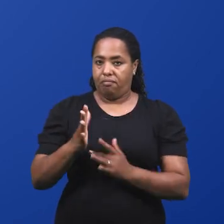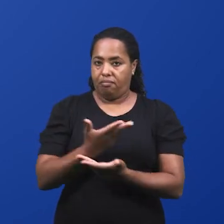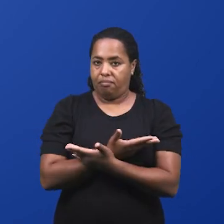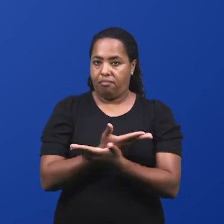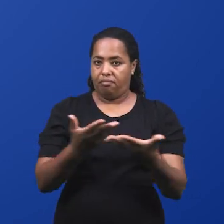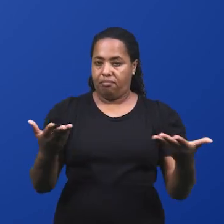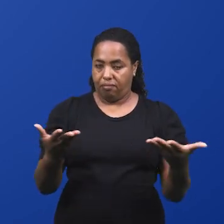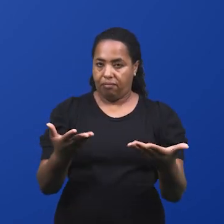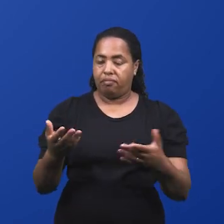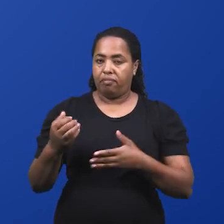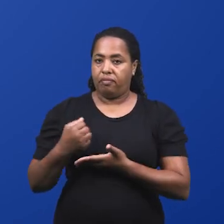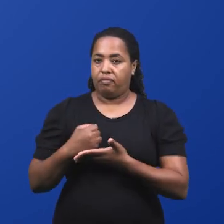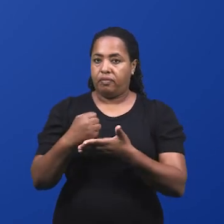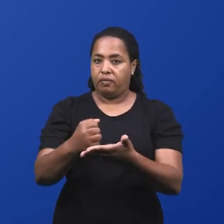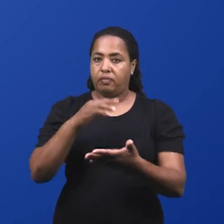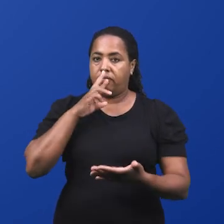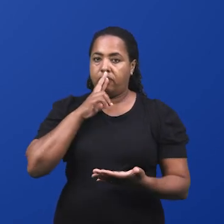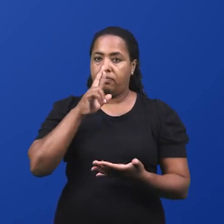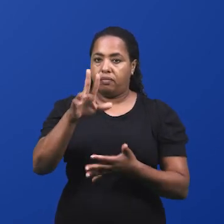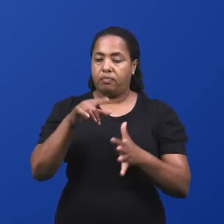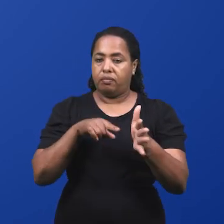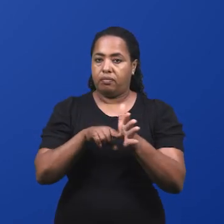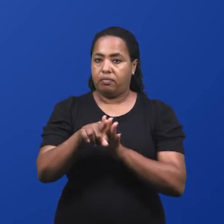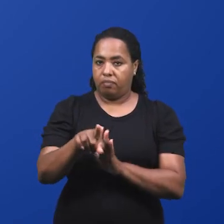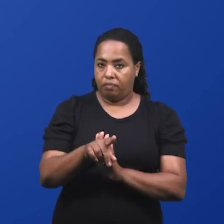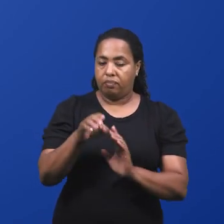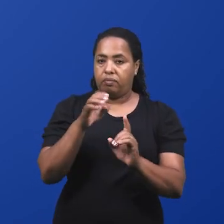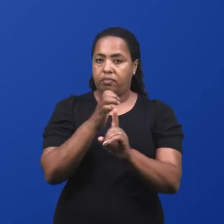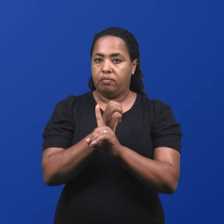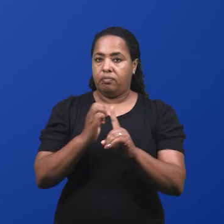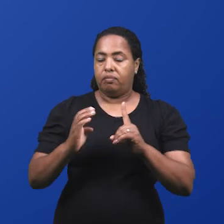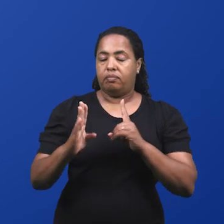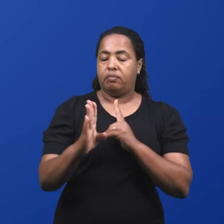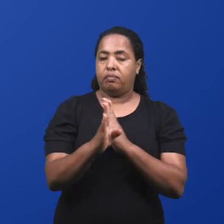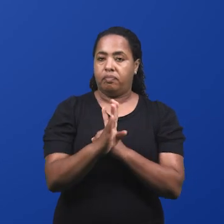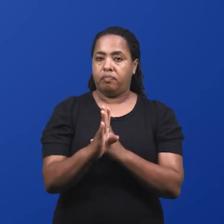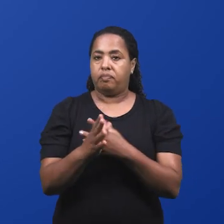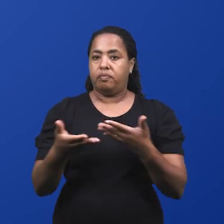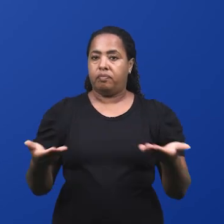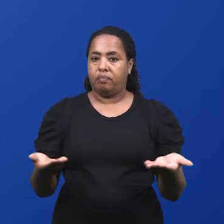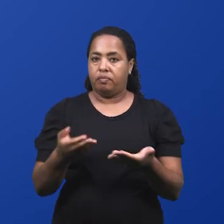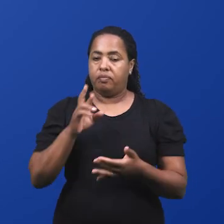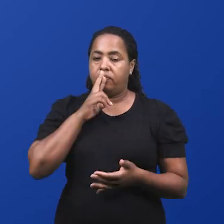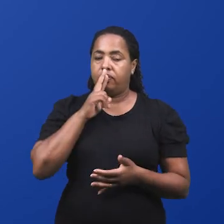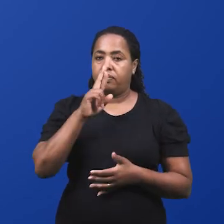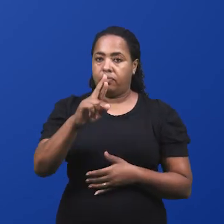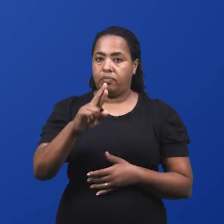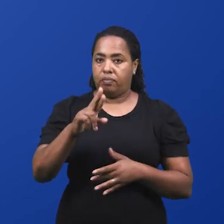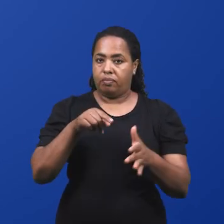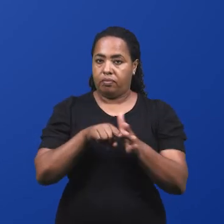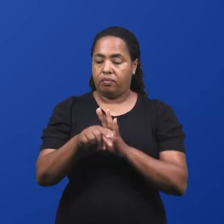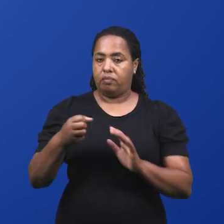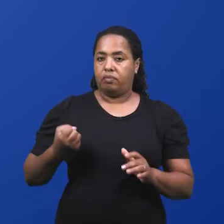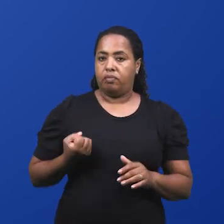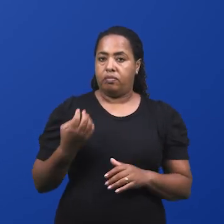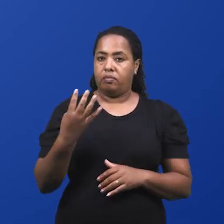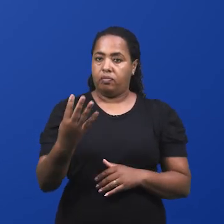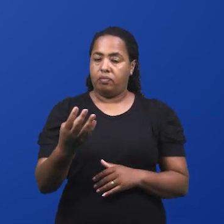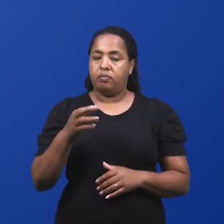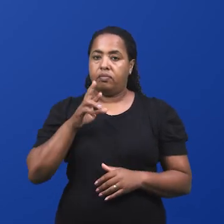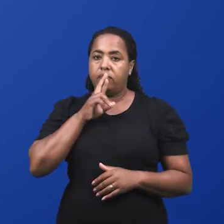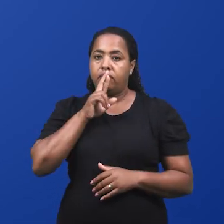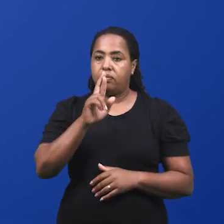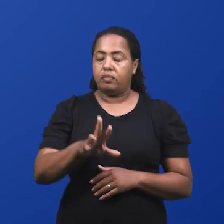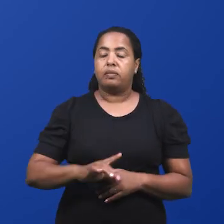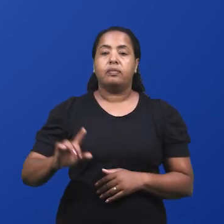paz do Senhor Jesus a todos os irmãos. Como contribuição para as respostas das perguntas da Escola Bíblica Dominical, eu vou responder a pergunta de